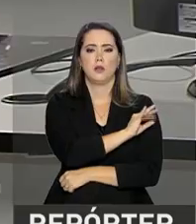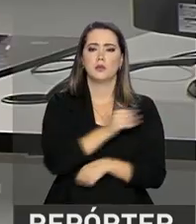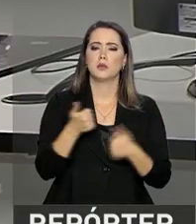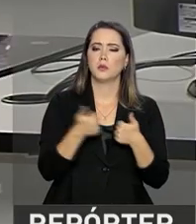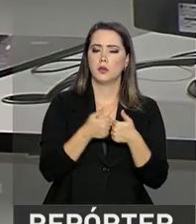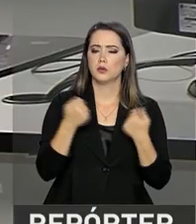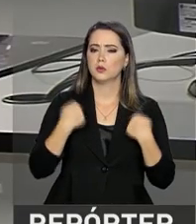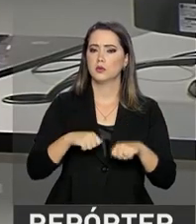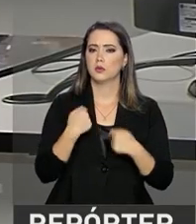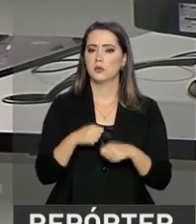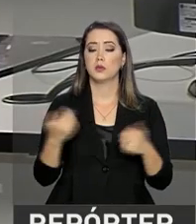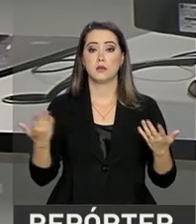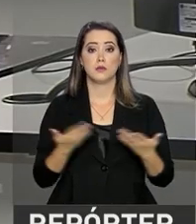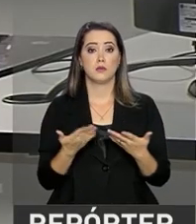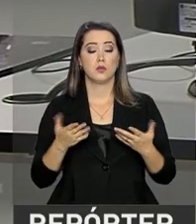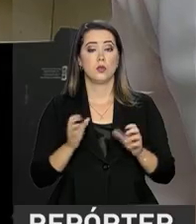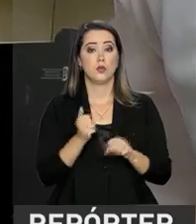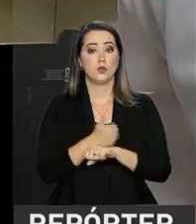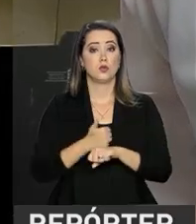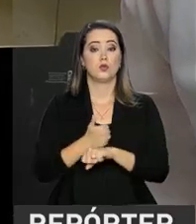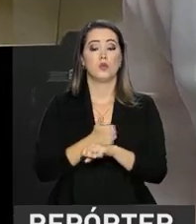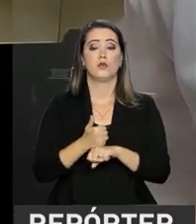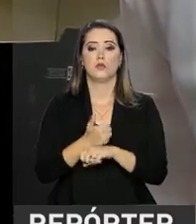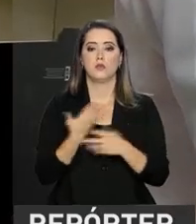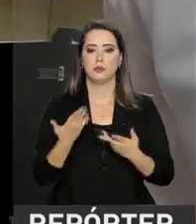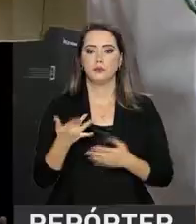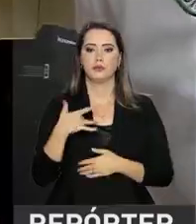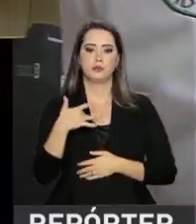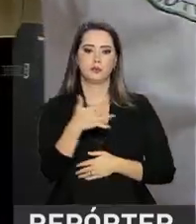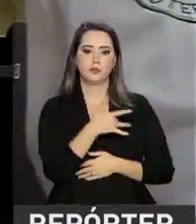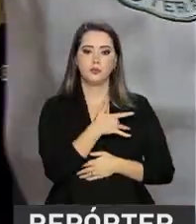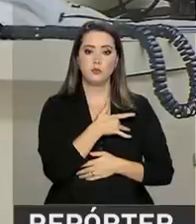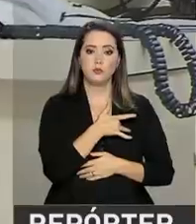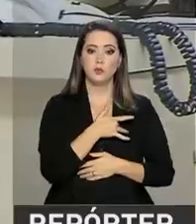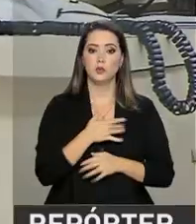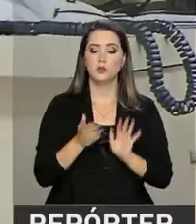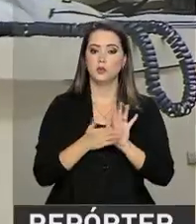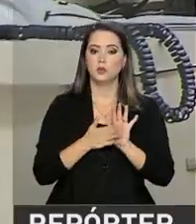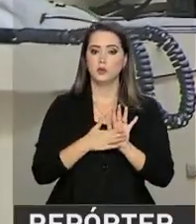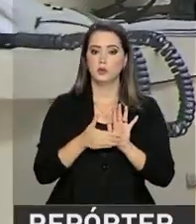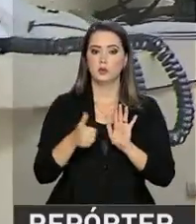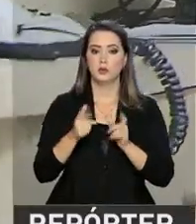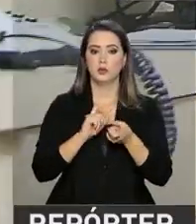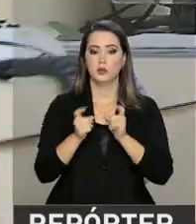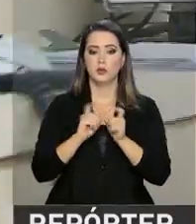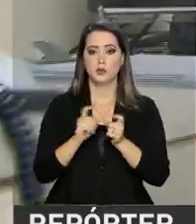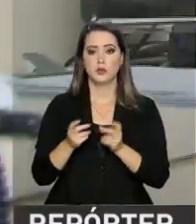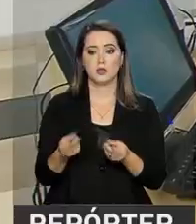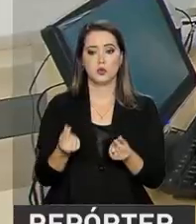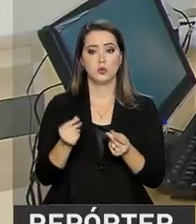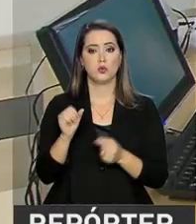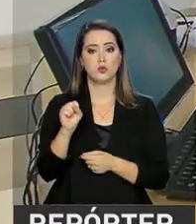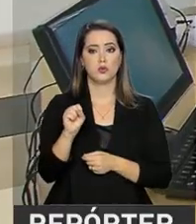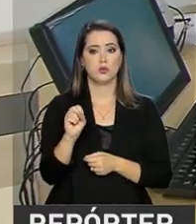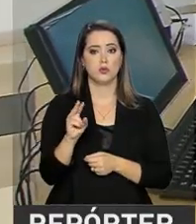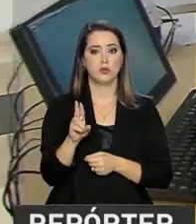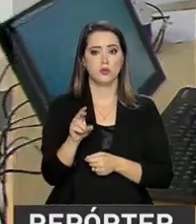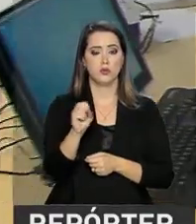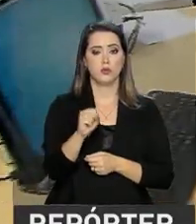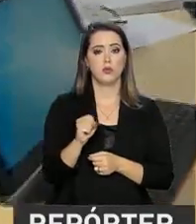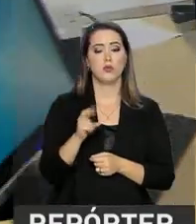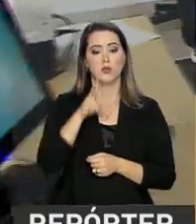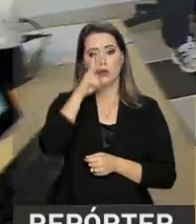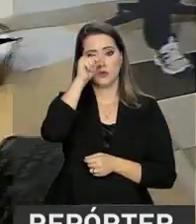próximo da necessidade do mercado de trabalho. Na saúde, o documento propõe melhor gestão dos recursos do SUS e o fortalecimento